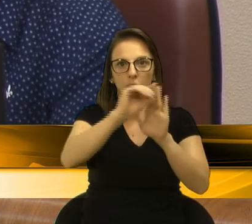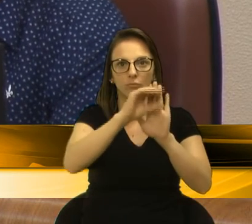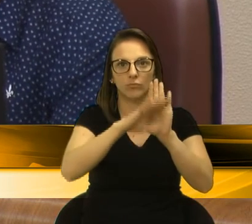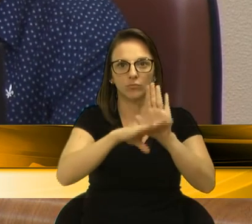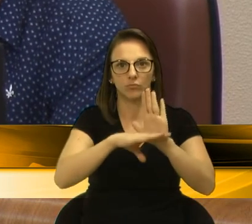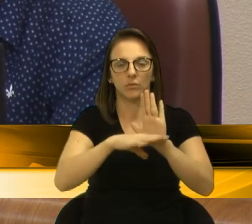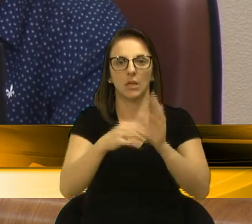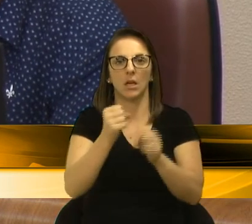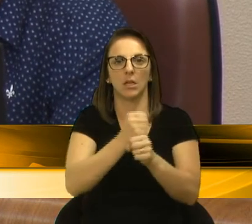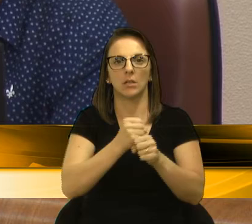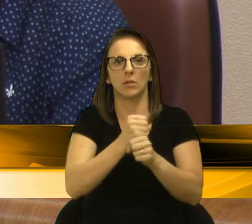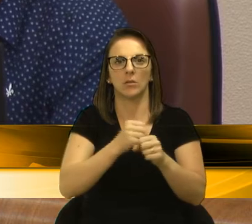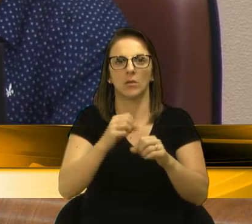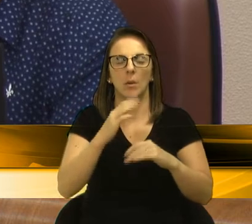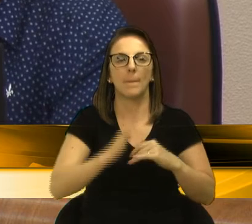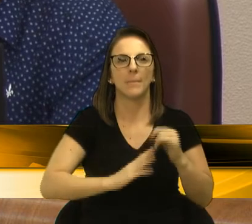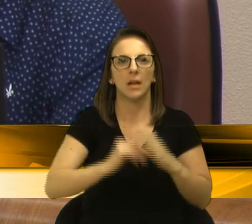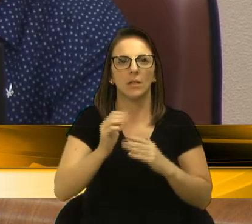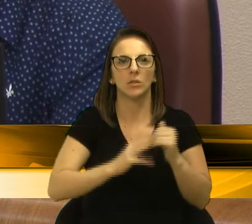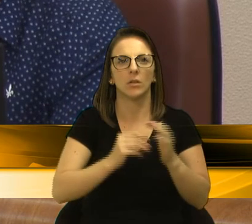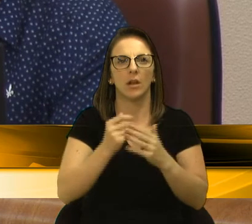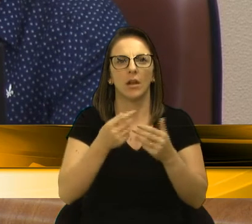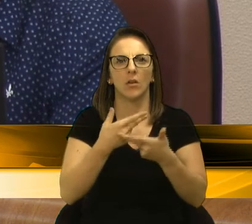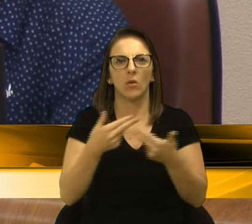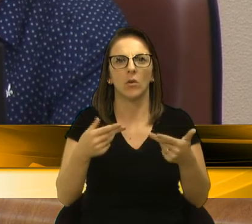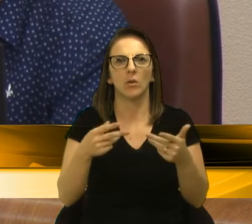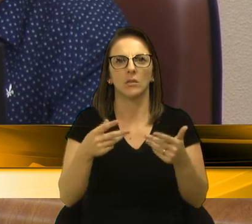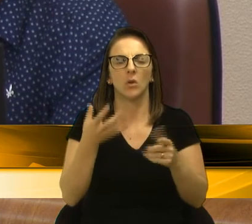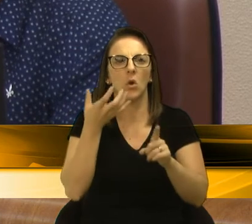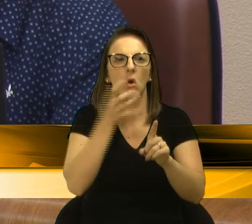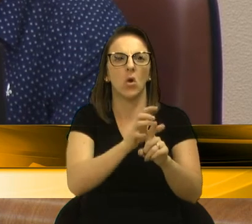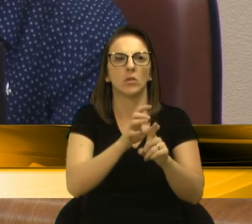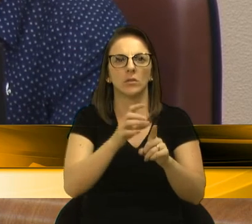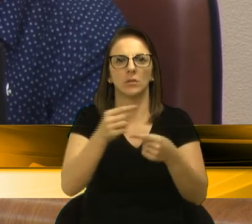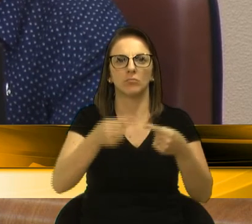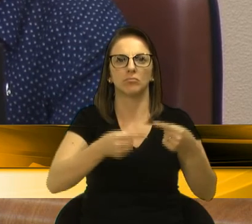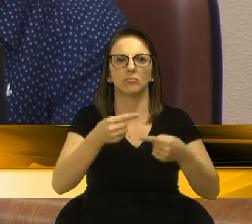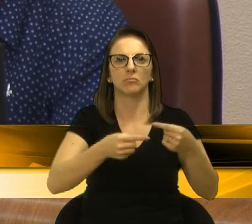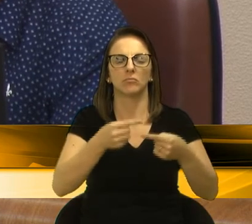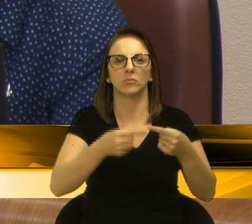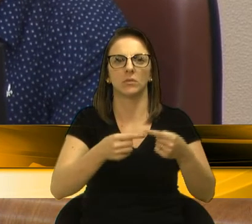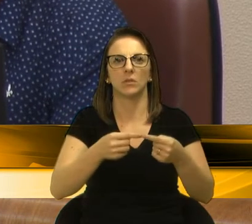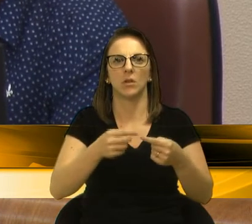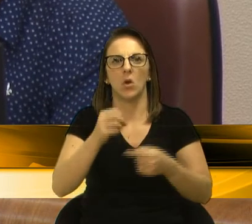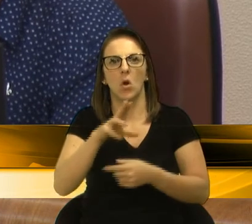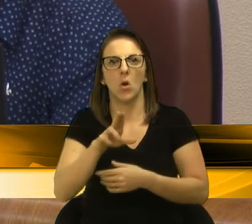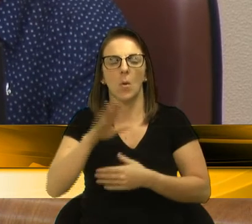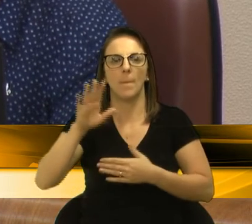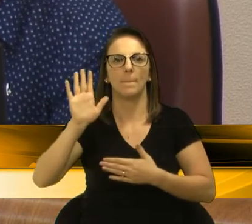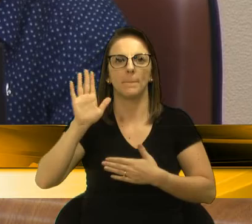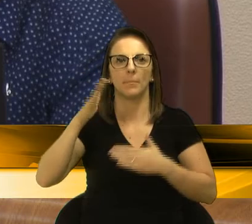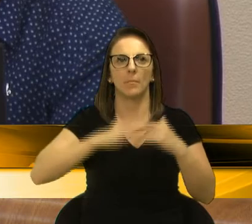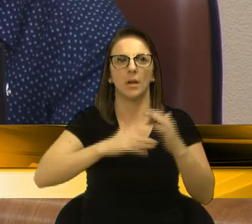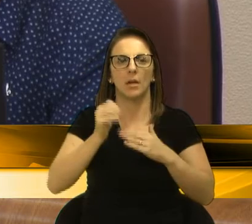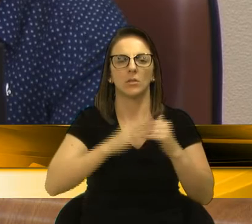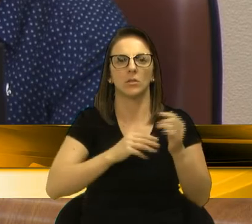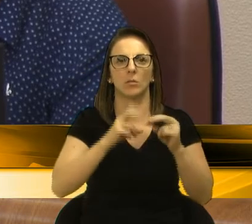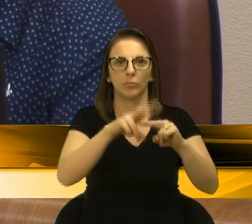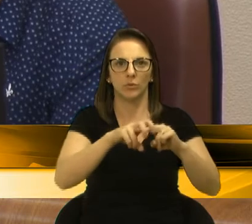disposição de lei atos de sua competência ou omitir-se de sua prática. Configura-se aqui também a conexão da